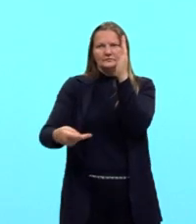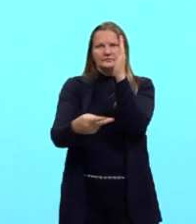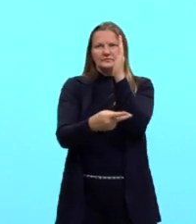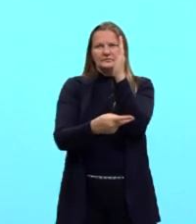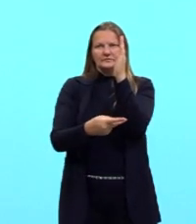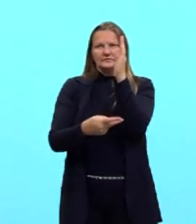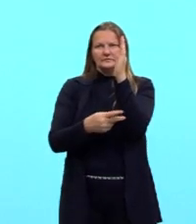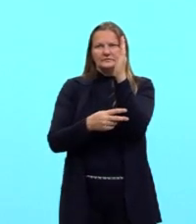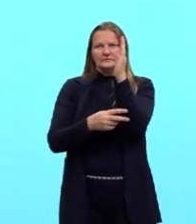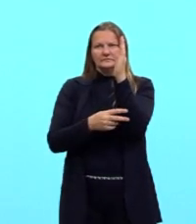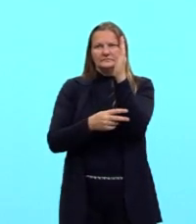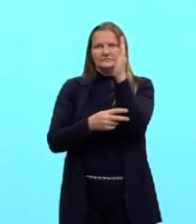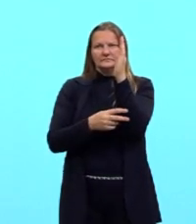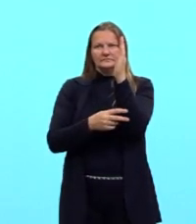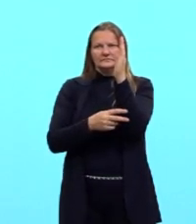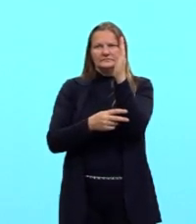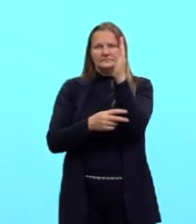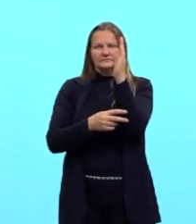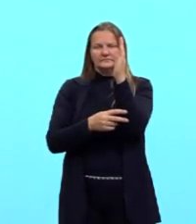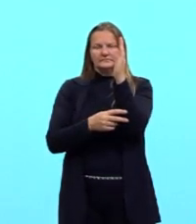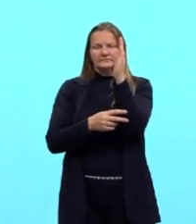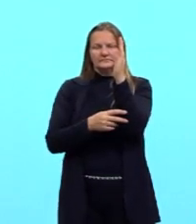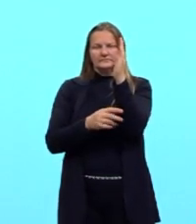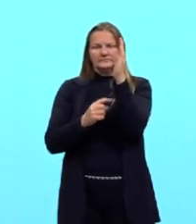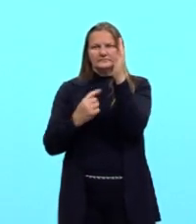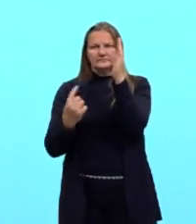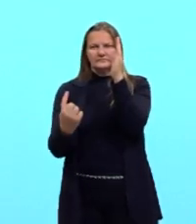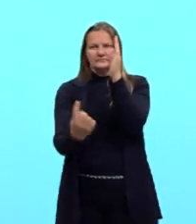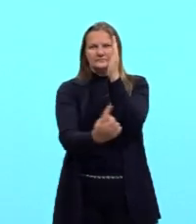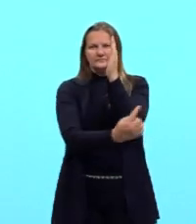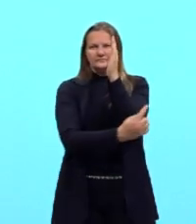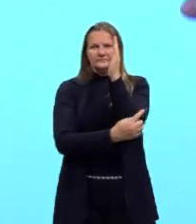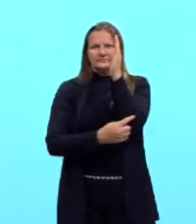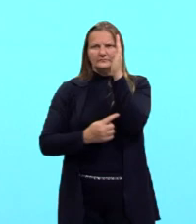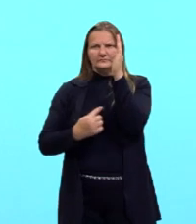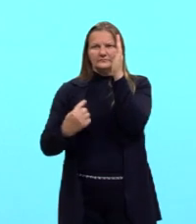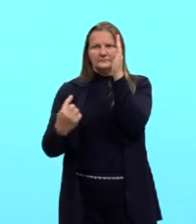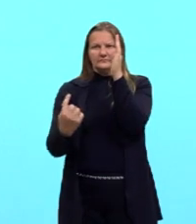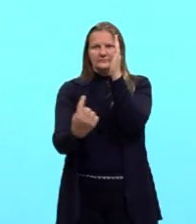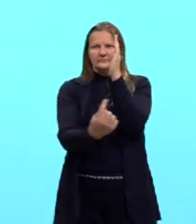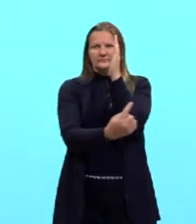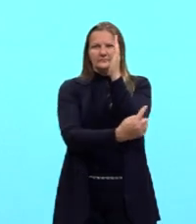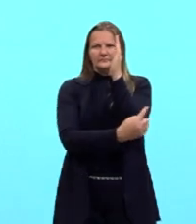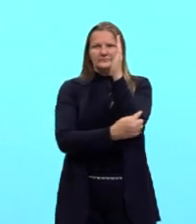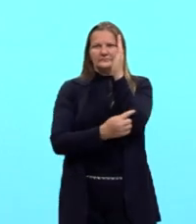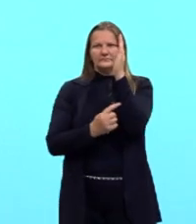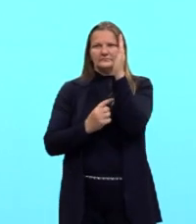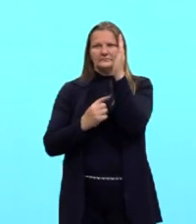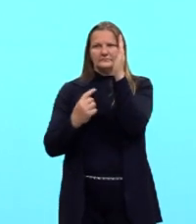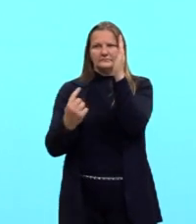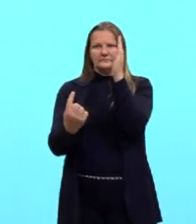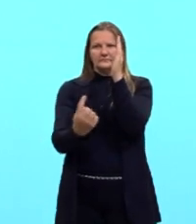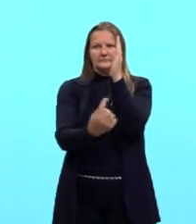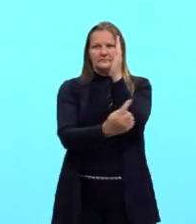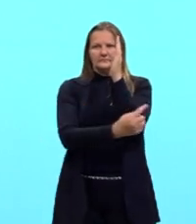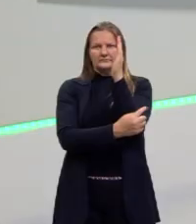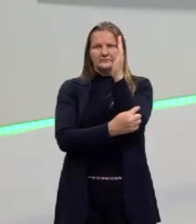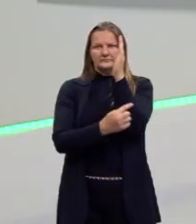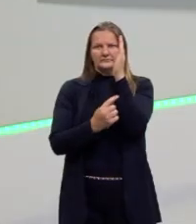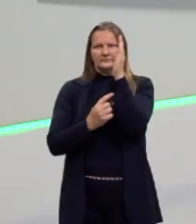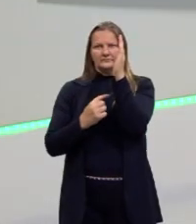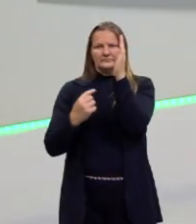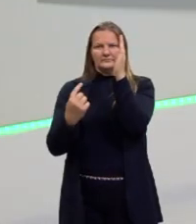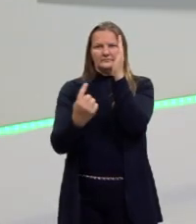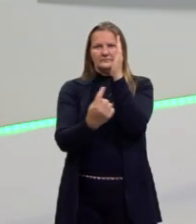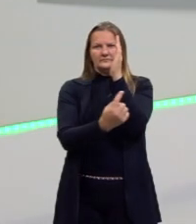passando exatamente nesse local, exatamente dessa forma. É só que eu desenhei um deles para representar, digamos assim,